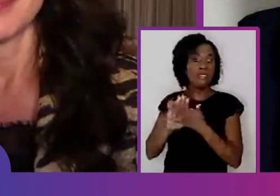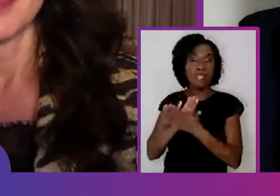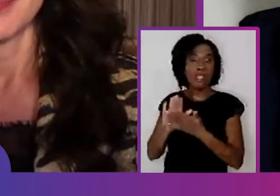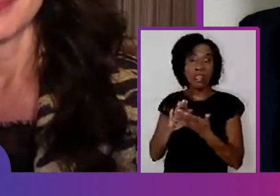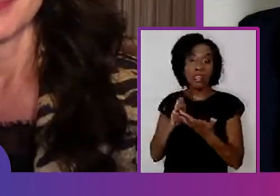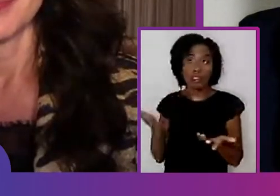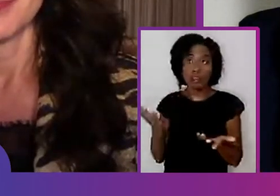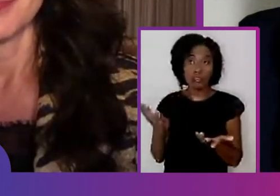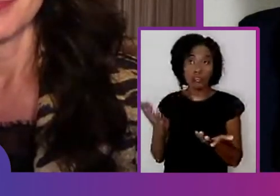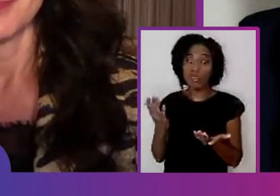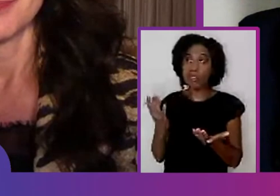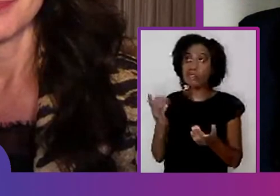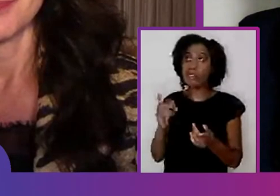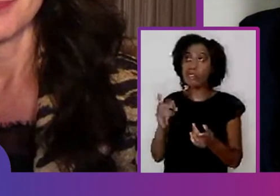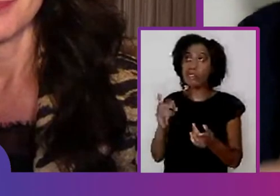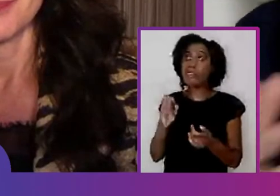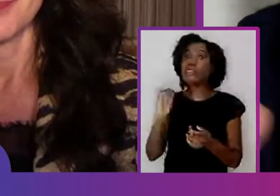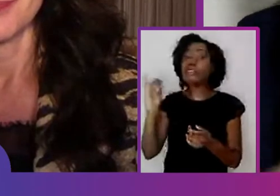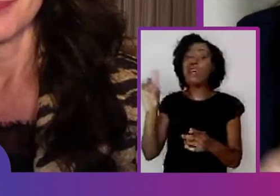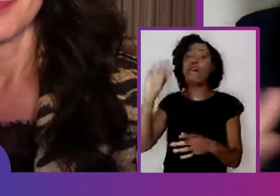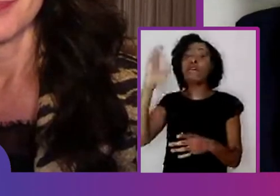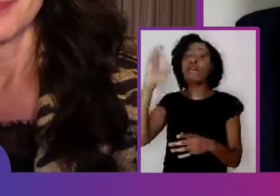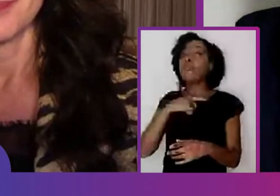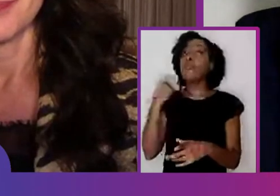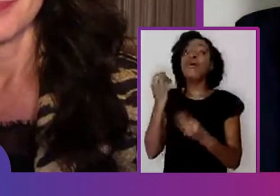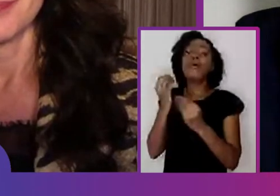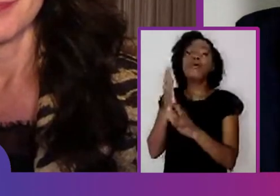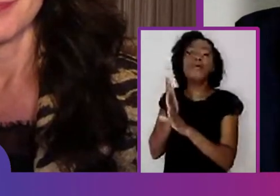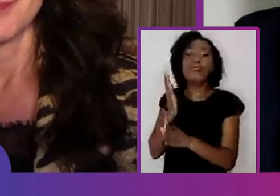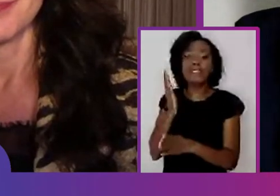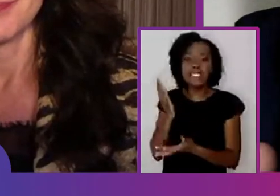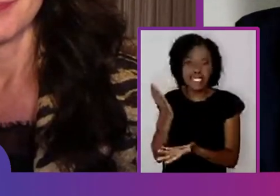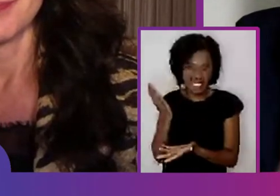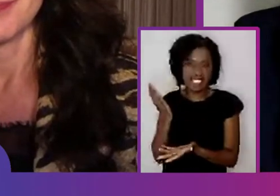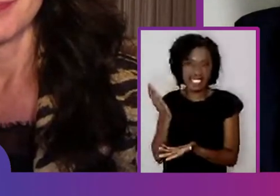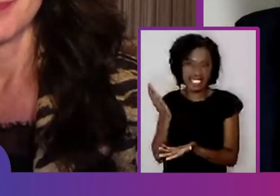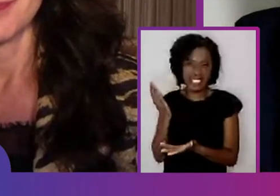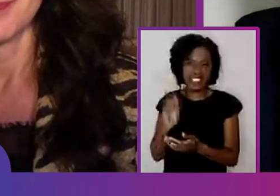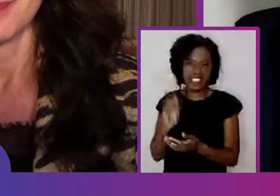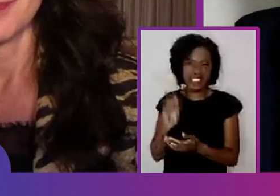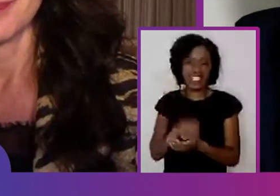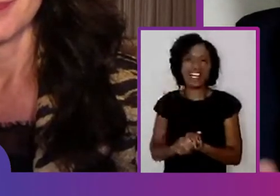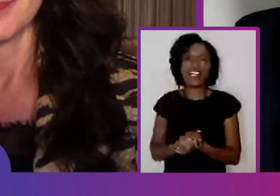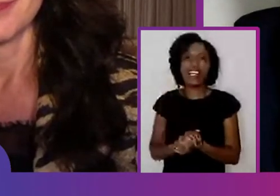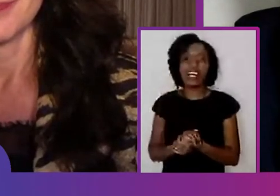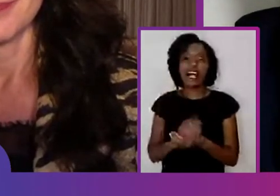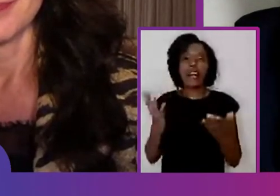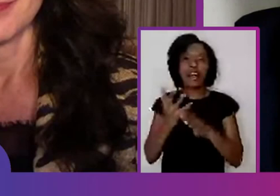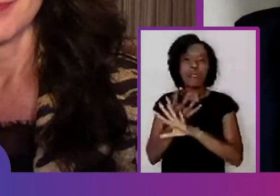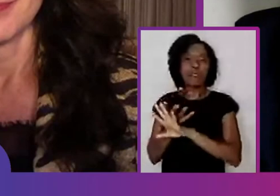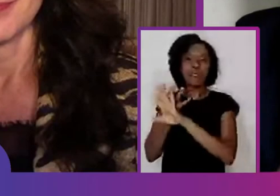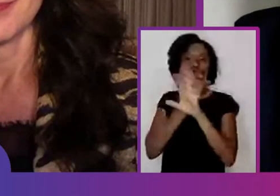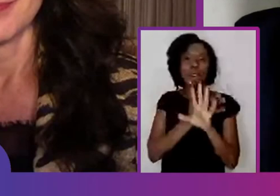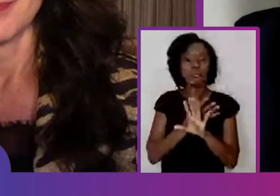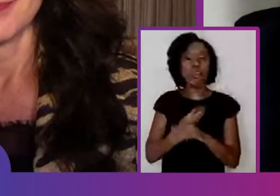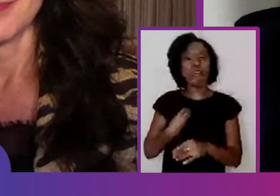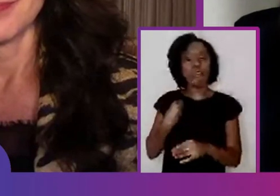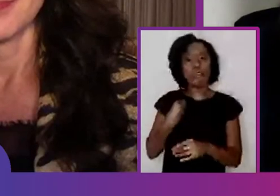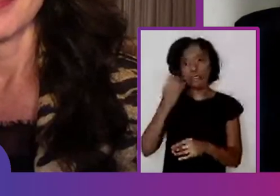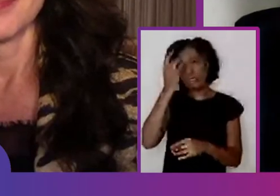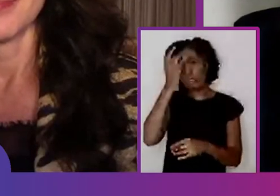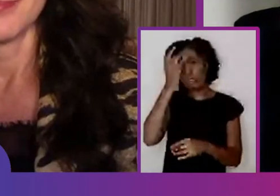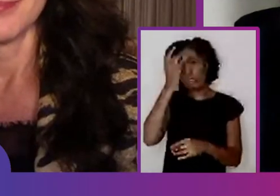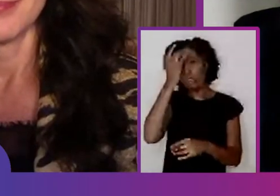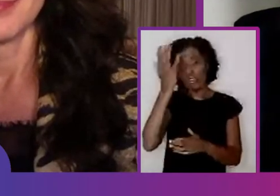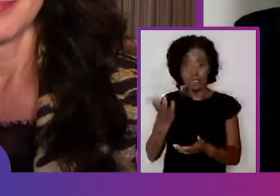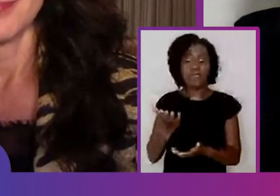ficar sabendo que tinha morrido. Né? É óbvio que esse universo virtual facilita a vida. Facilita tanto que a maior parte das